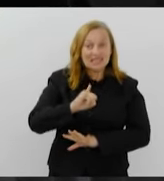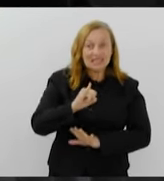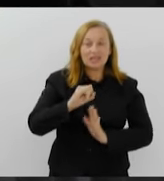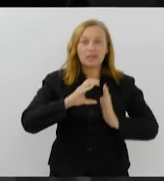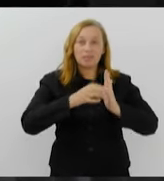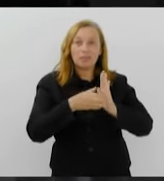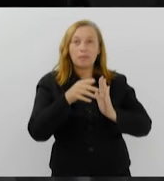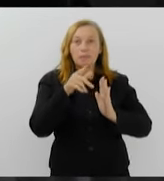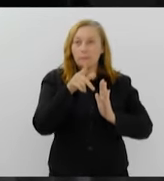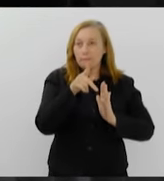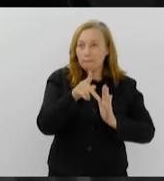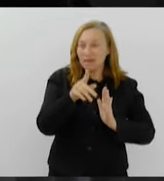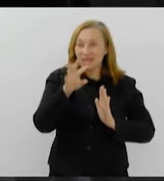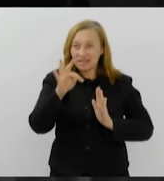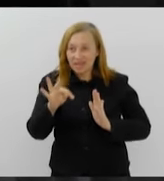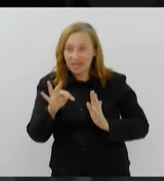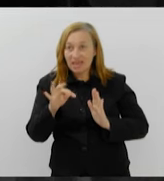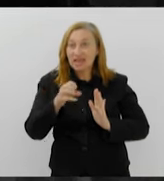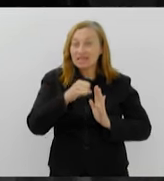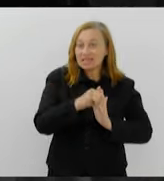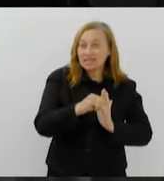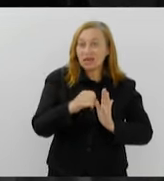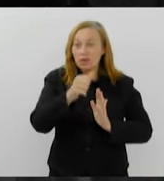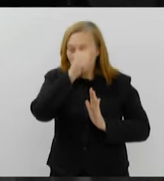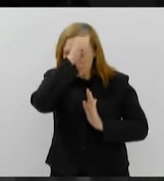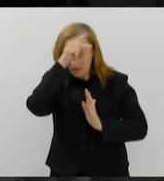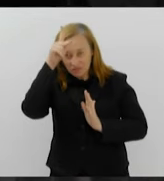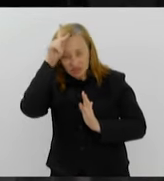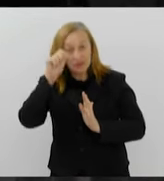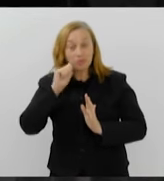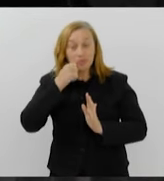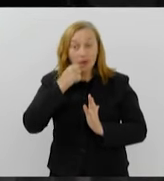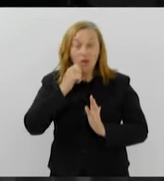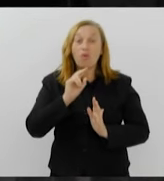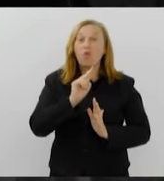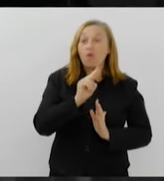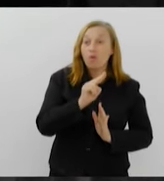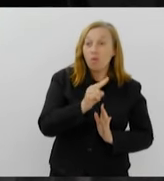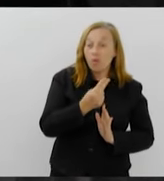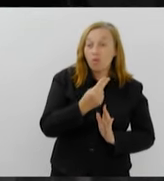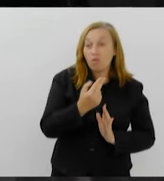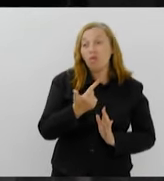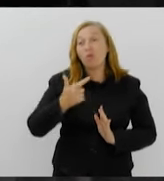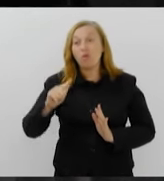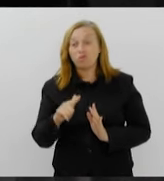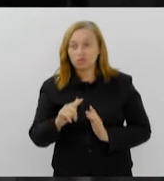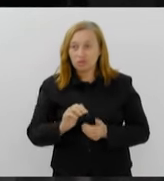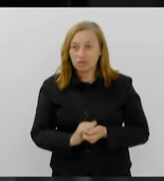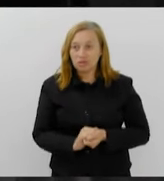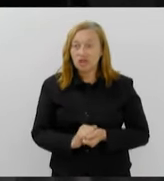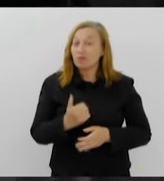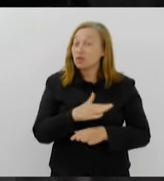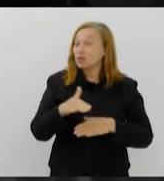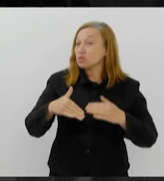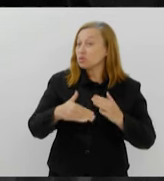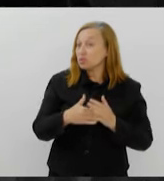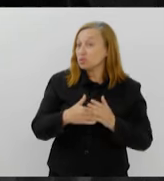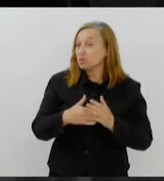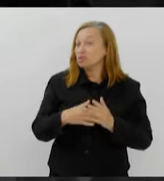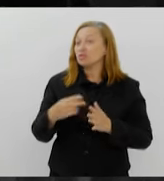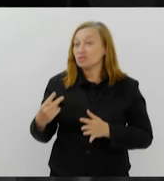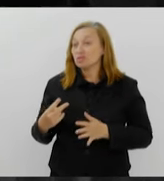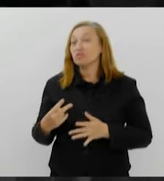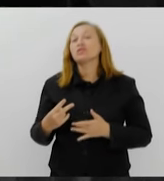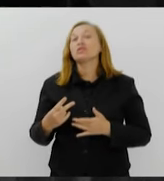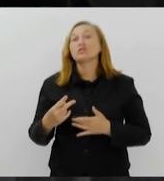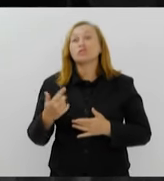pessol se é o prefeito Eduardo paz afinal de contas todos se valeram desse Episódio para tentar